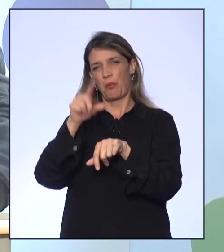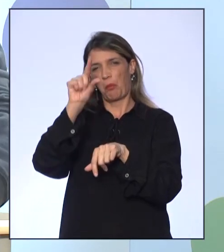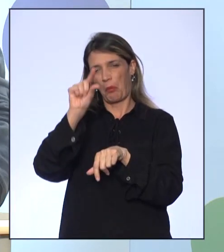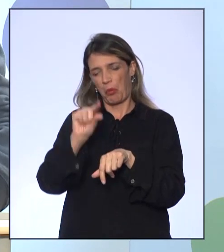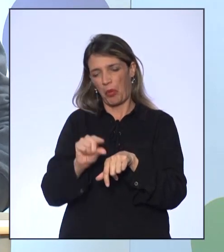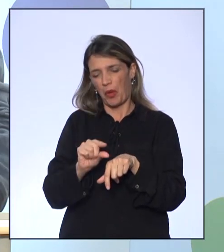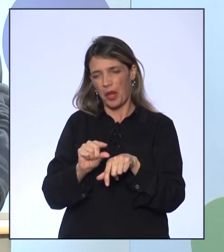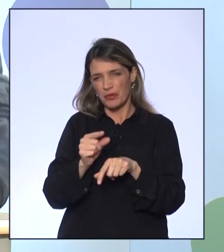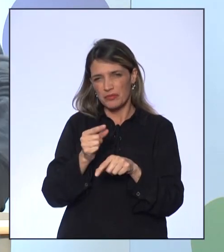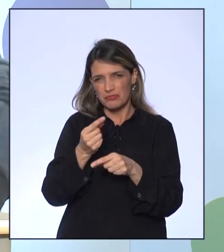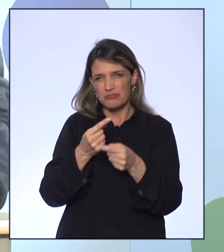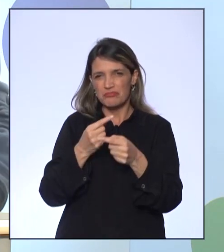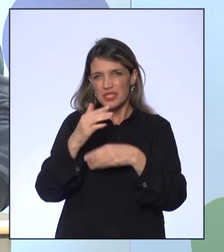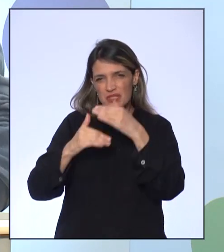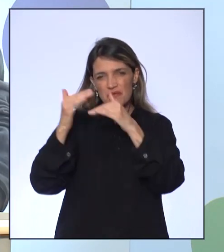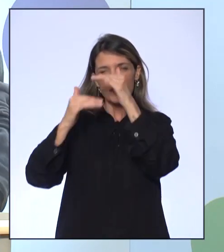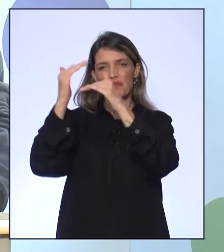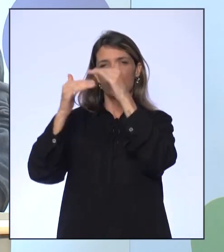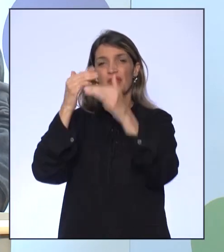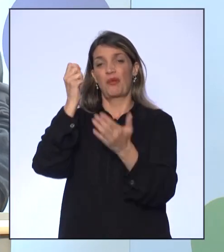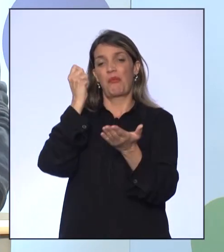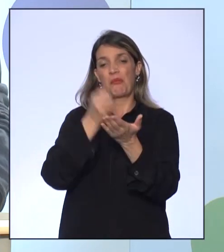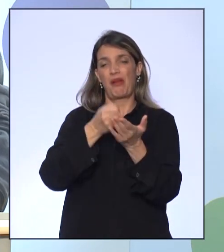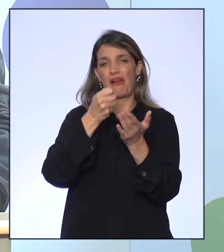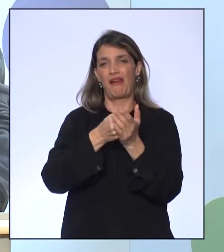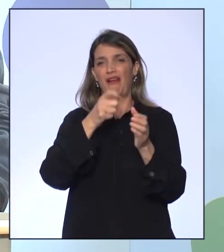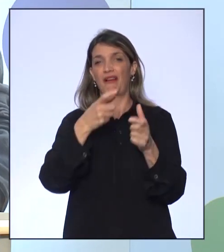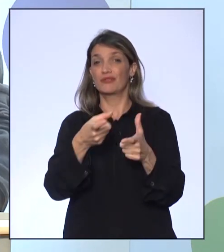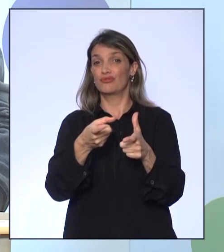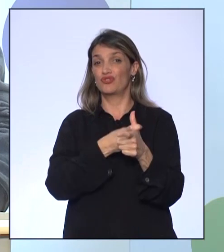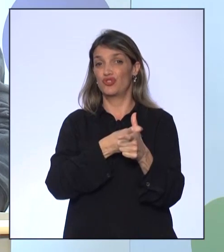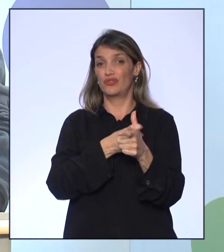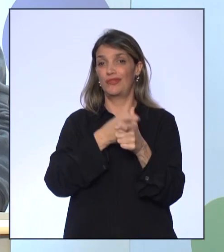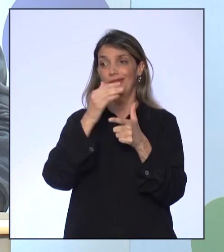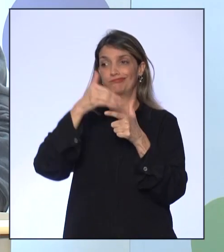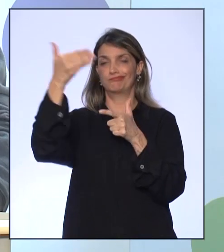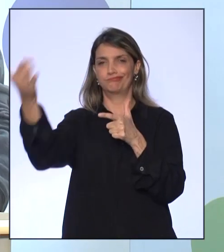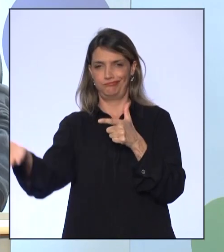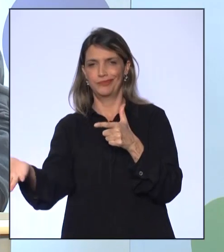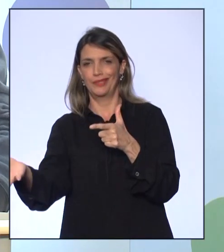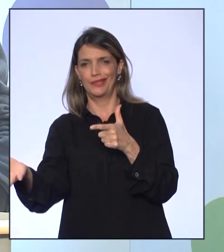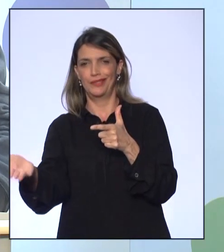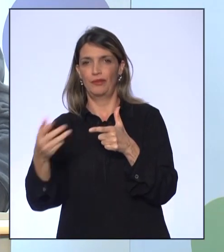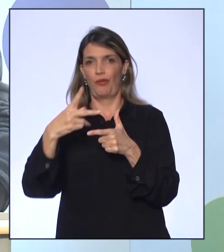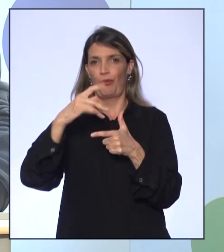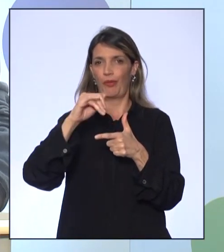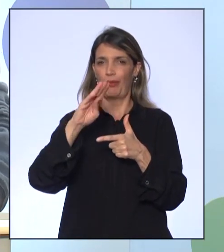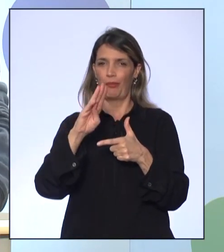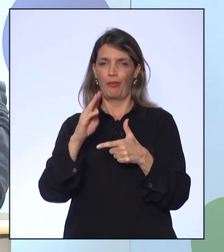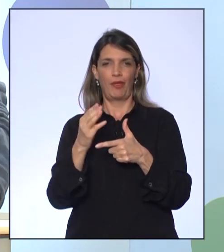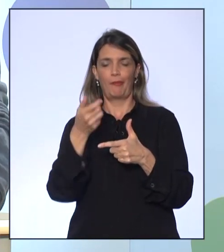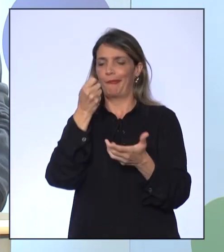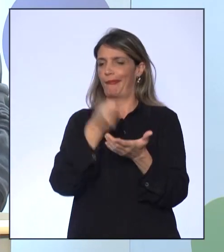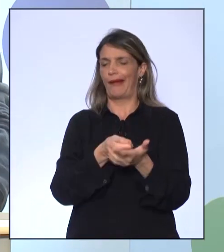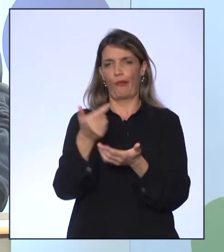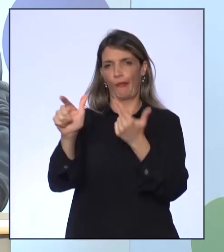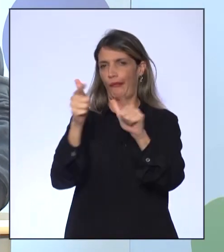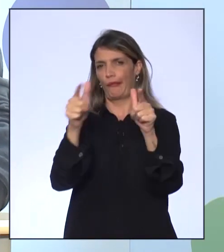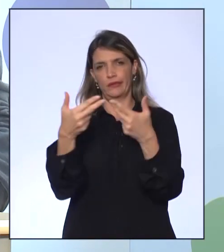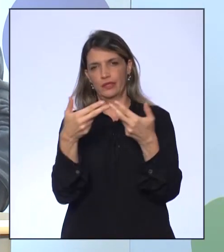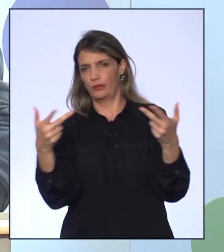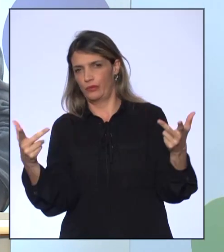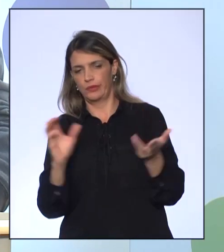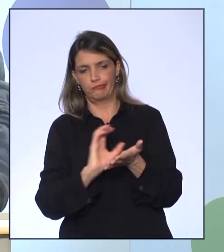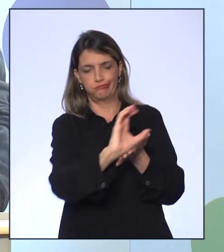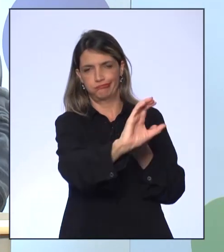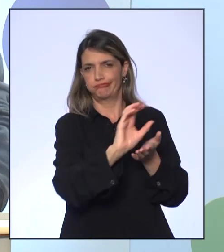pagando dívidas externas ou outros pagamentos, né, eles levam esse dinheiro do PIB para outras situações que acabam